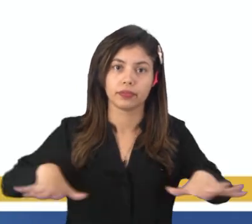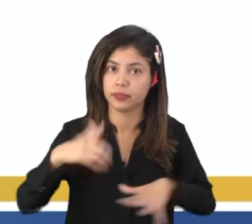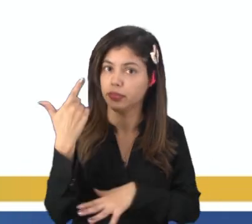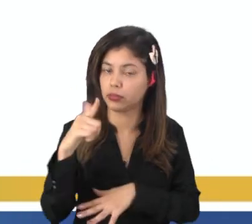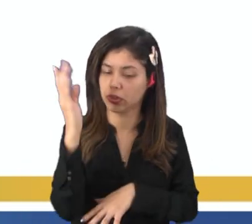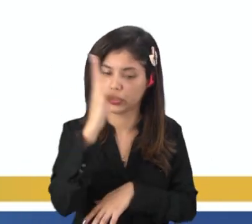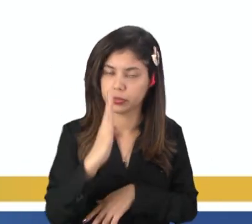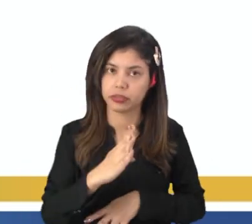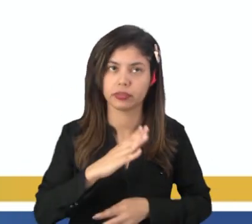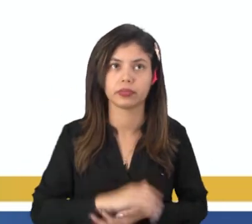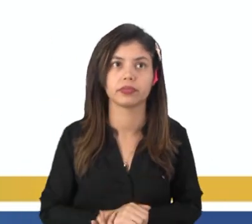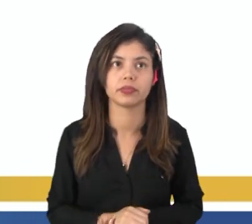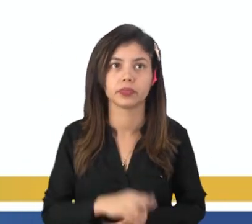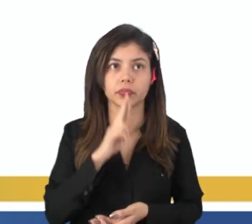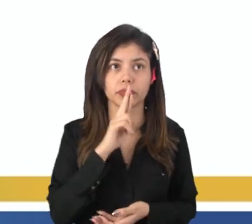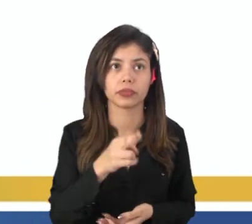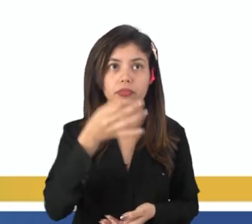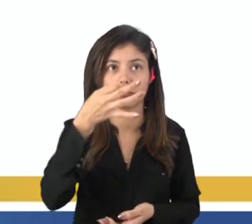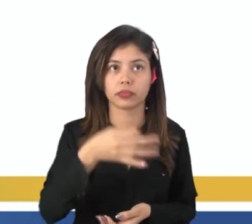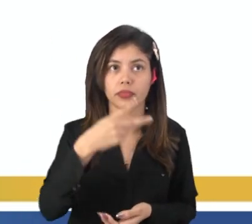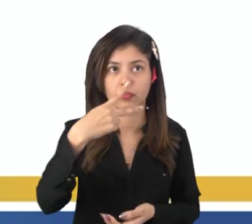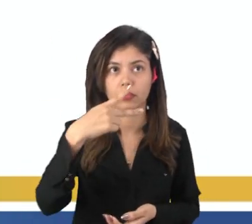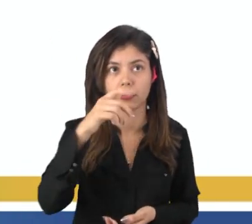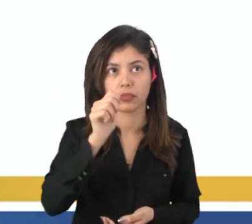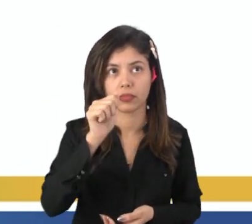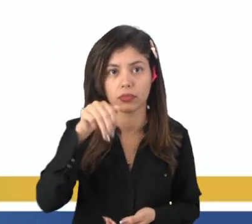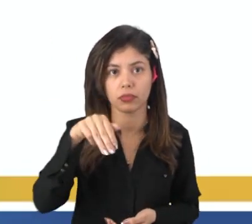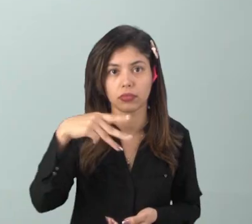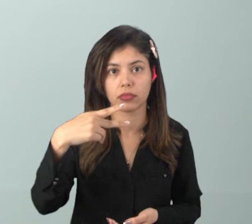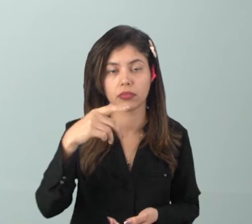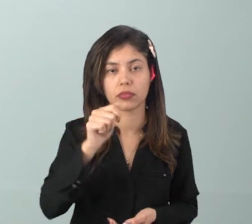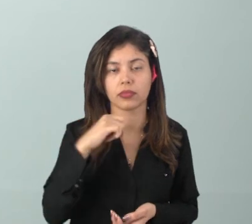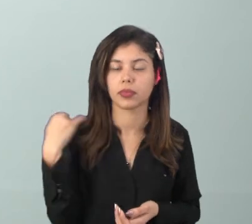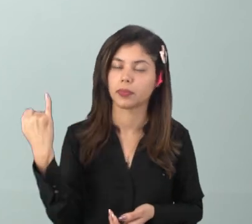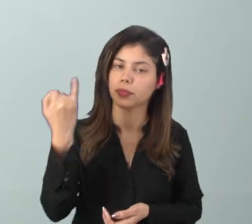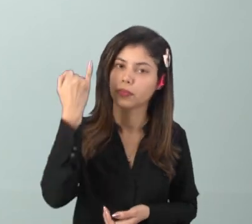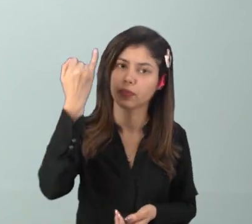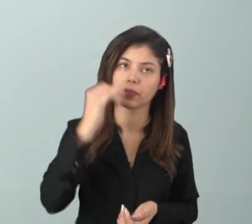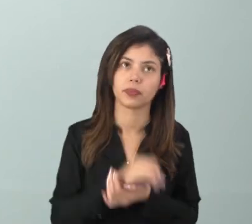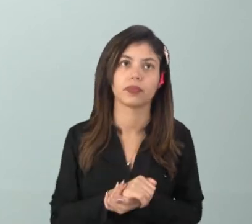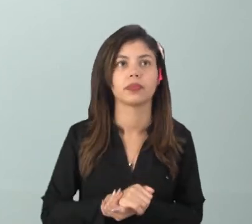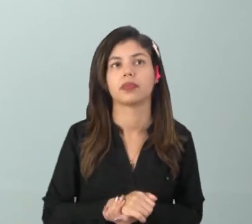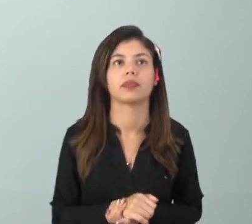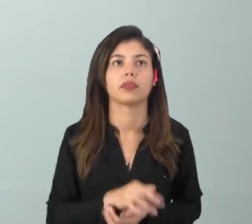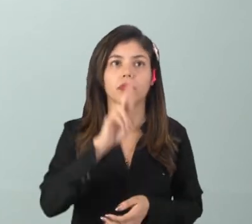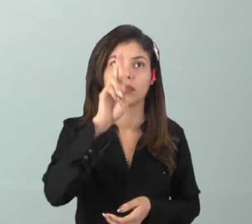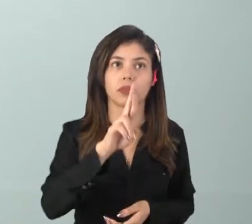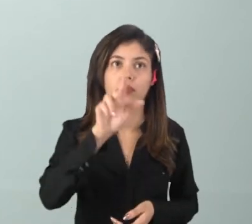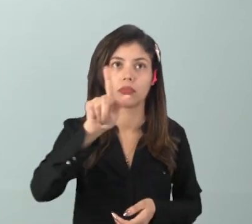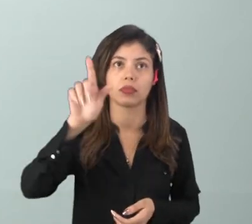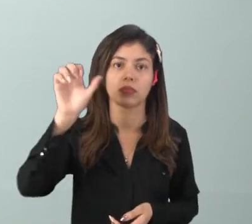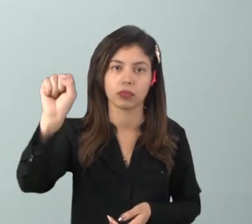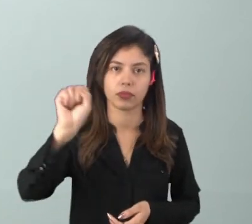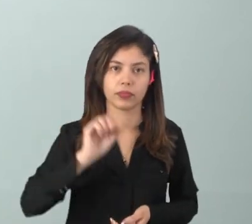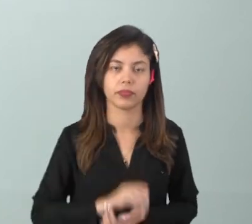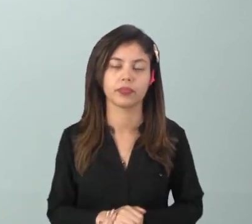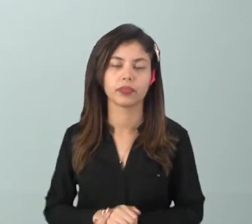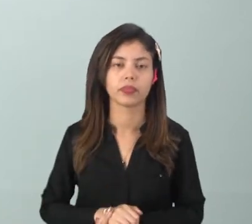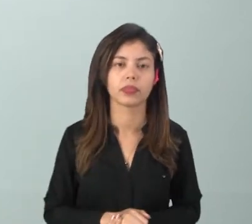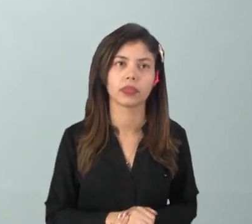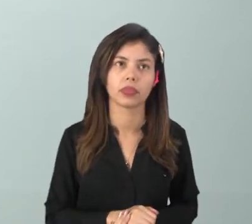tá? E a resposta da 2 é Pampa, né? Pampa é esse bioma exclusivo do Rio Grande do Sul, conhecido também como Campos Sulinos,